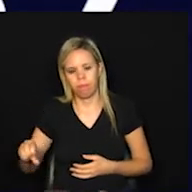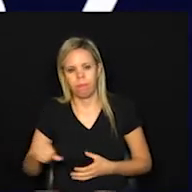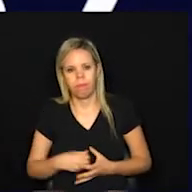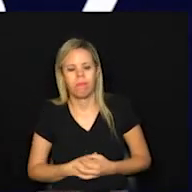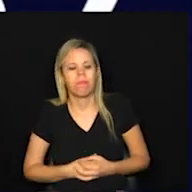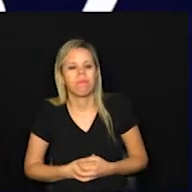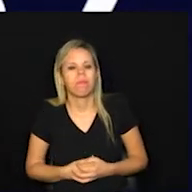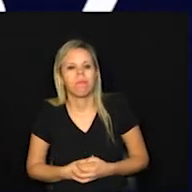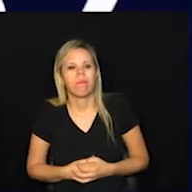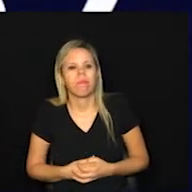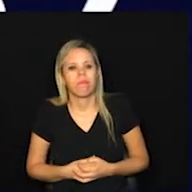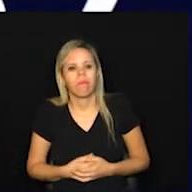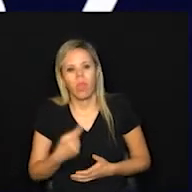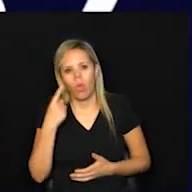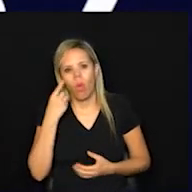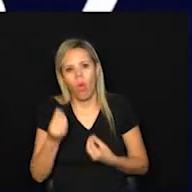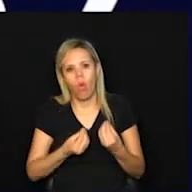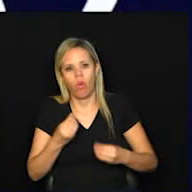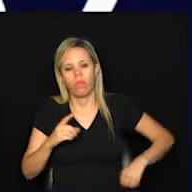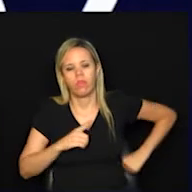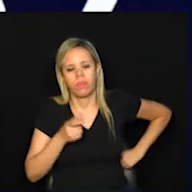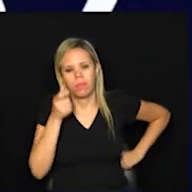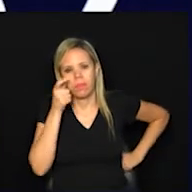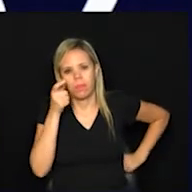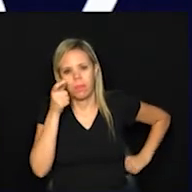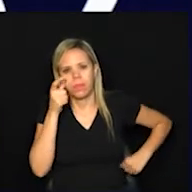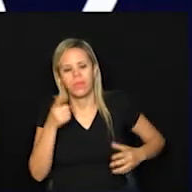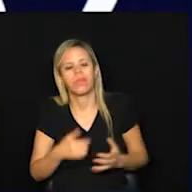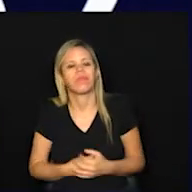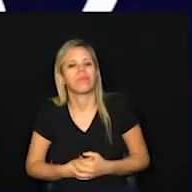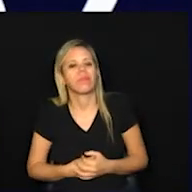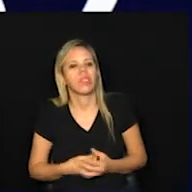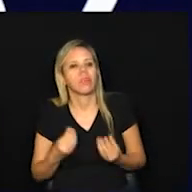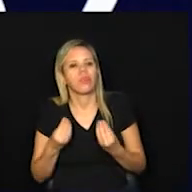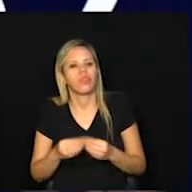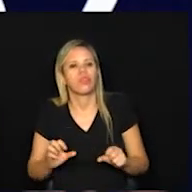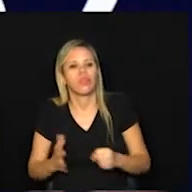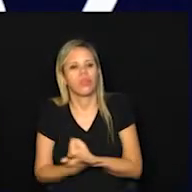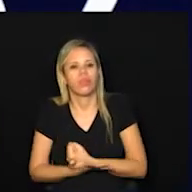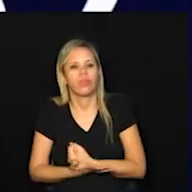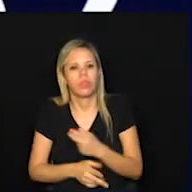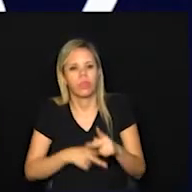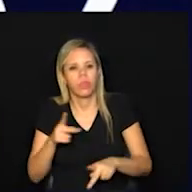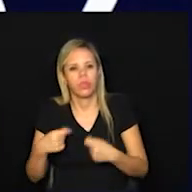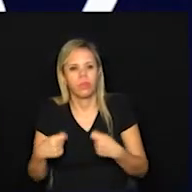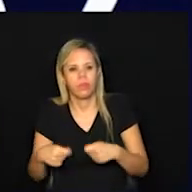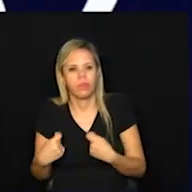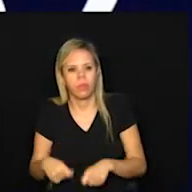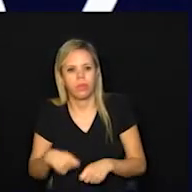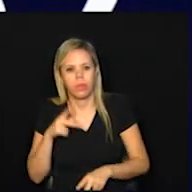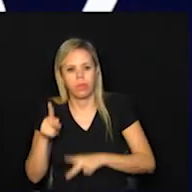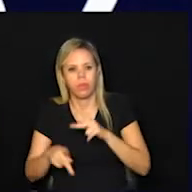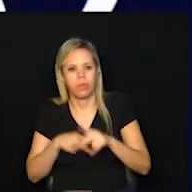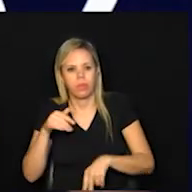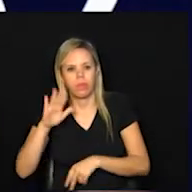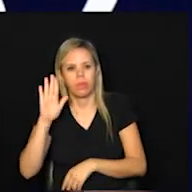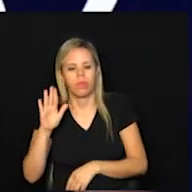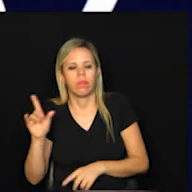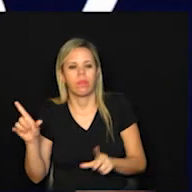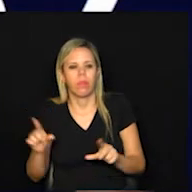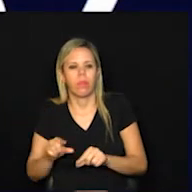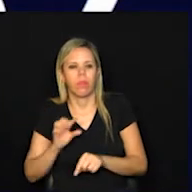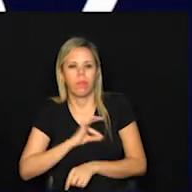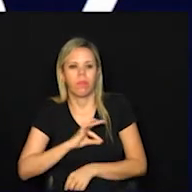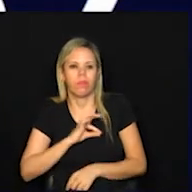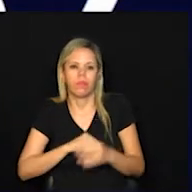38.279. E olha como nós vemos o impacto da pandemia aqui, naqueles que mais precisam, nas pessoas com menor